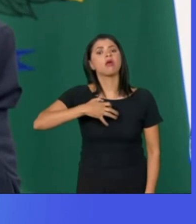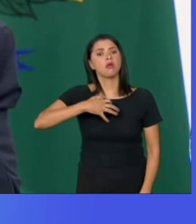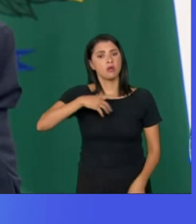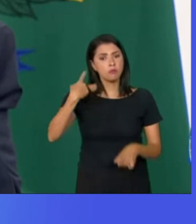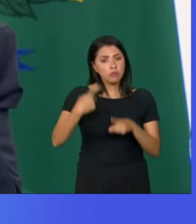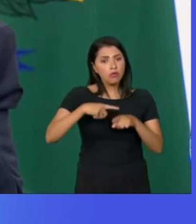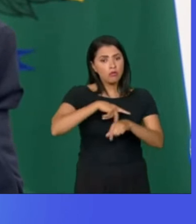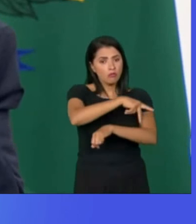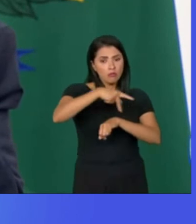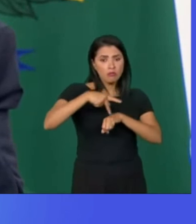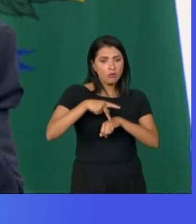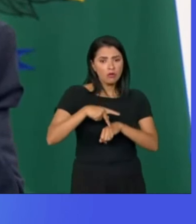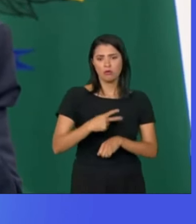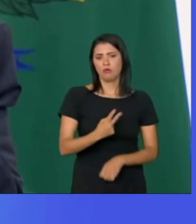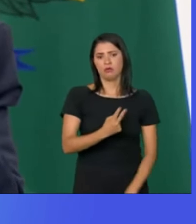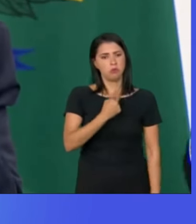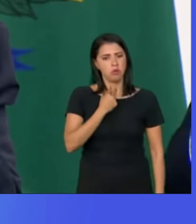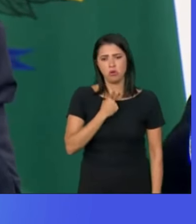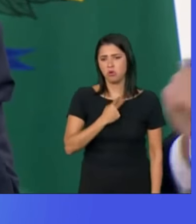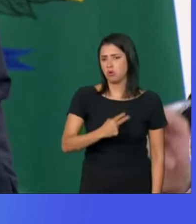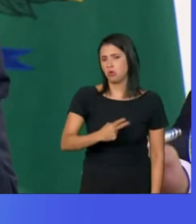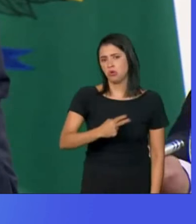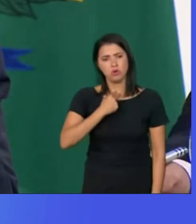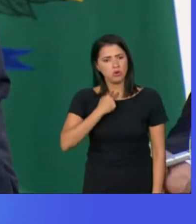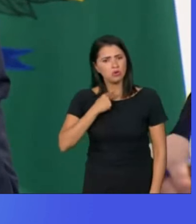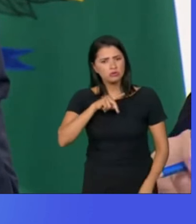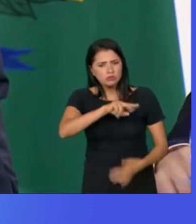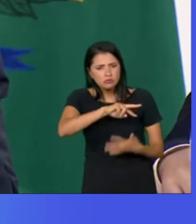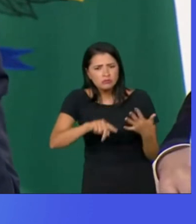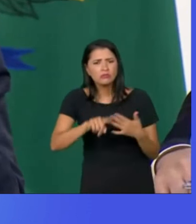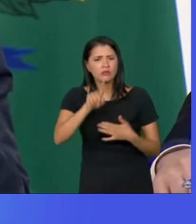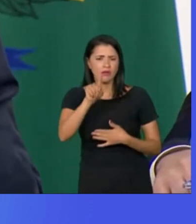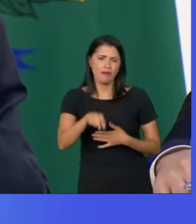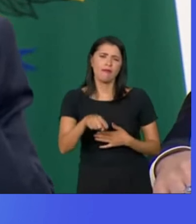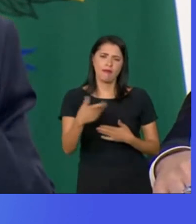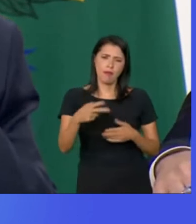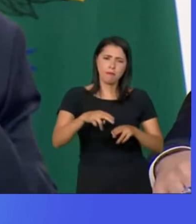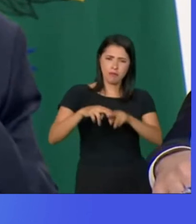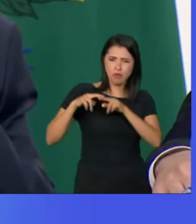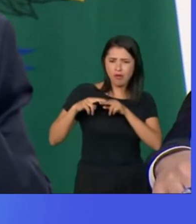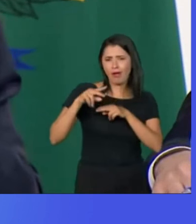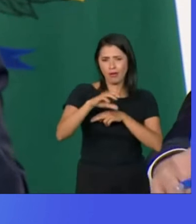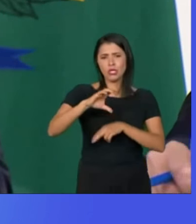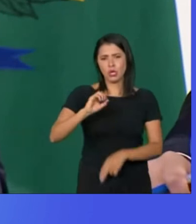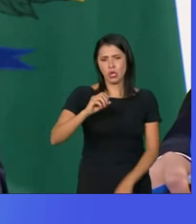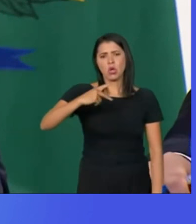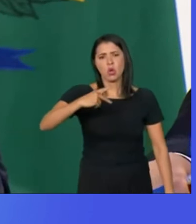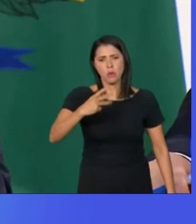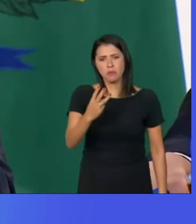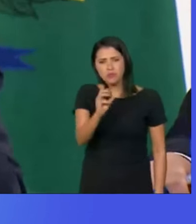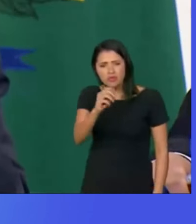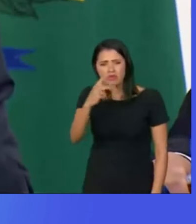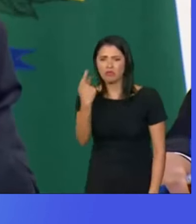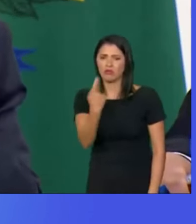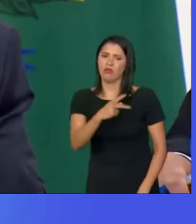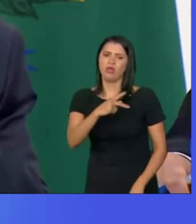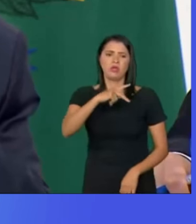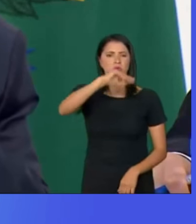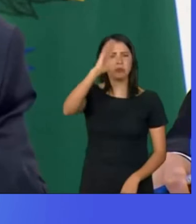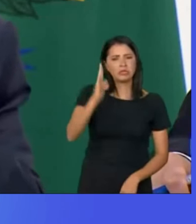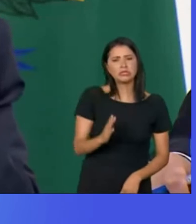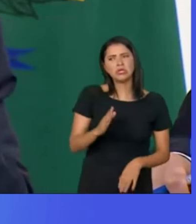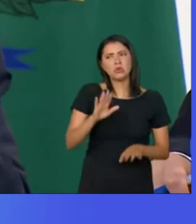esse país não pode não pode Possivelmente tudo isso seja por conta da cop 30 aqui no Brasil talvez por